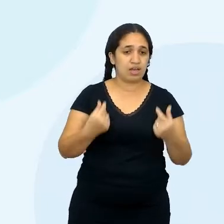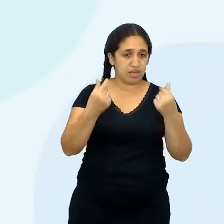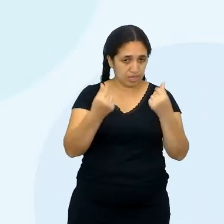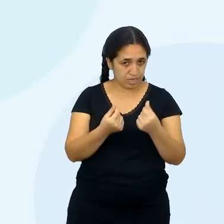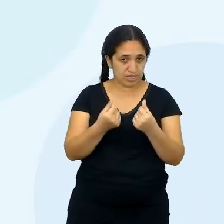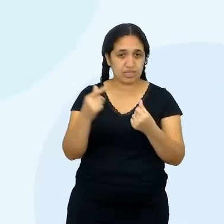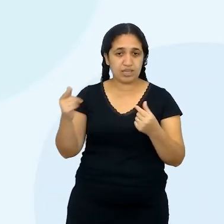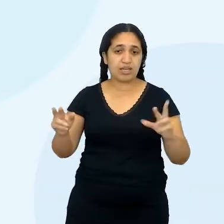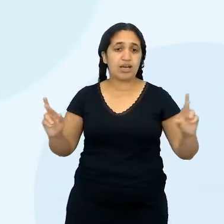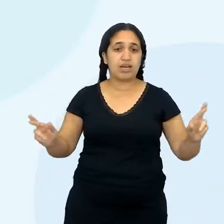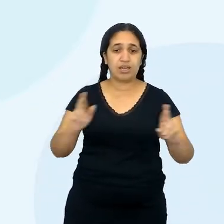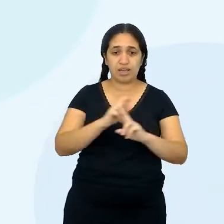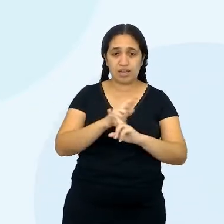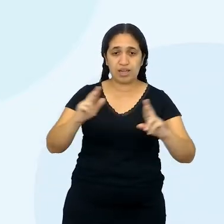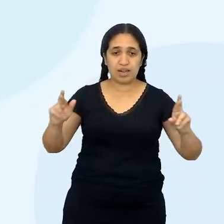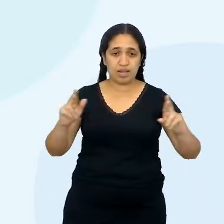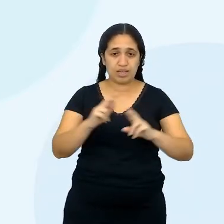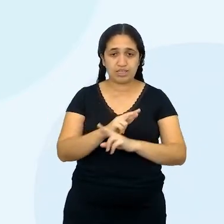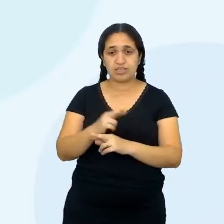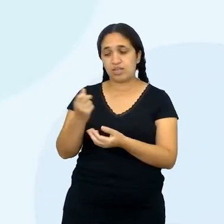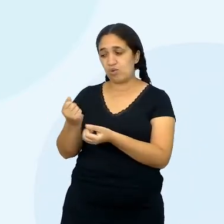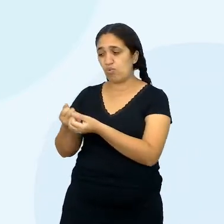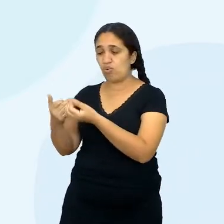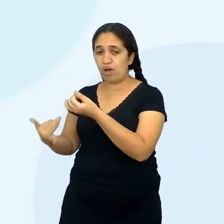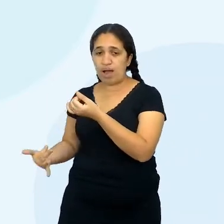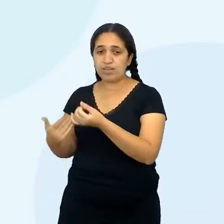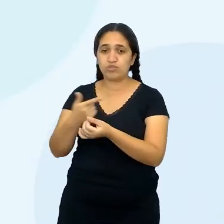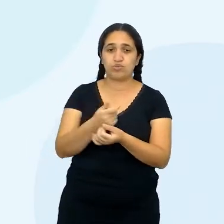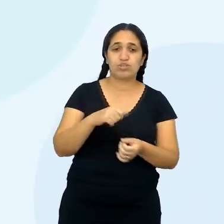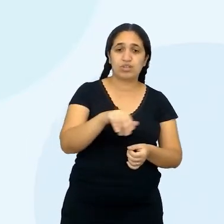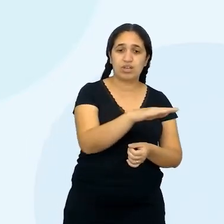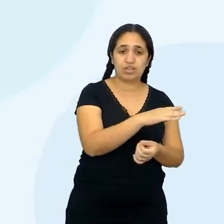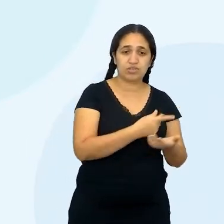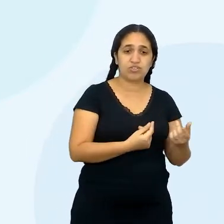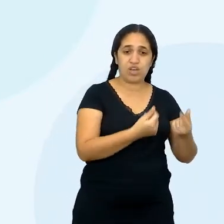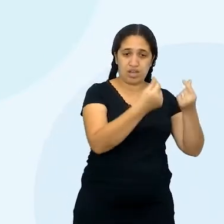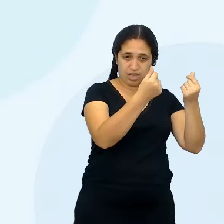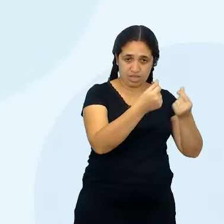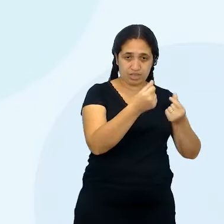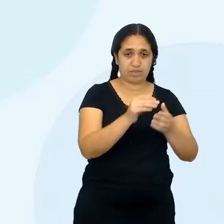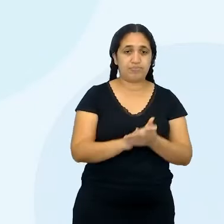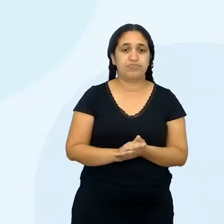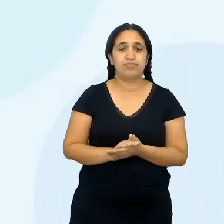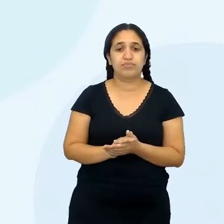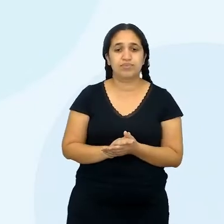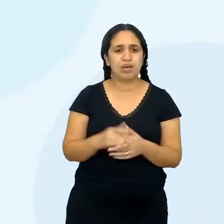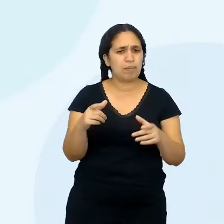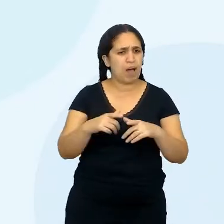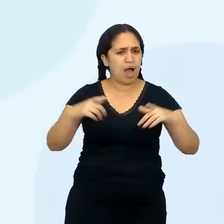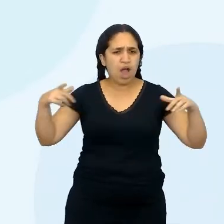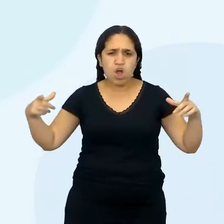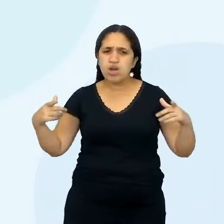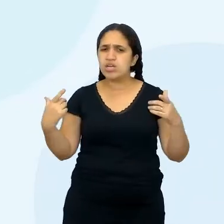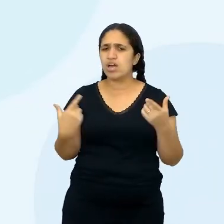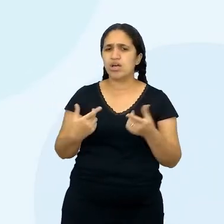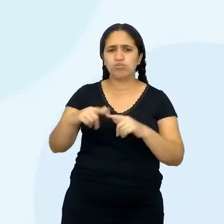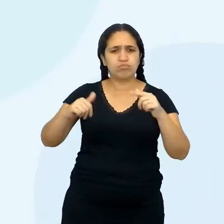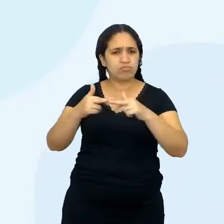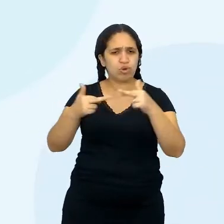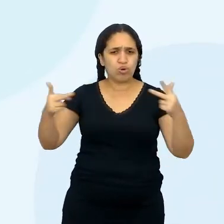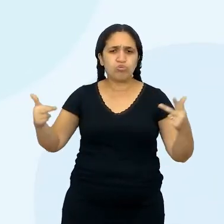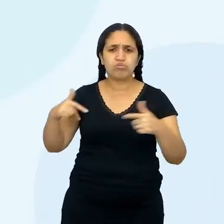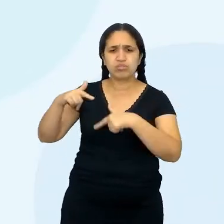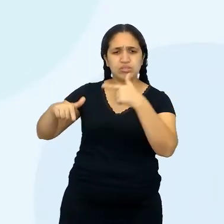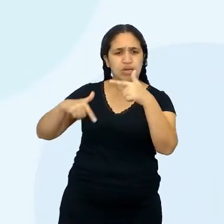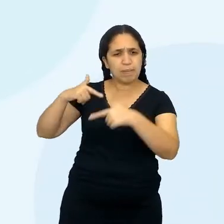produzida da relação entre custo de produção e riqueza gerada. A esmagadora parte dos produtos e serviços